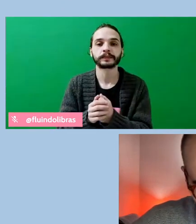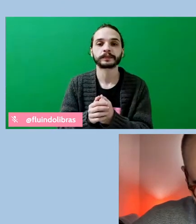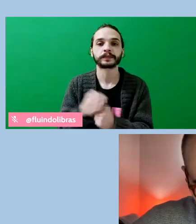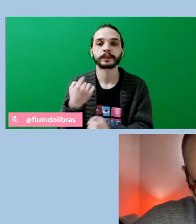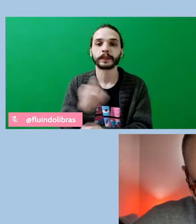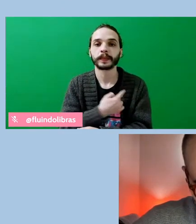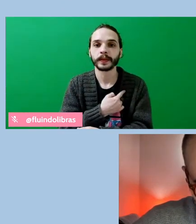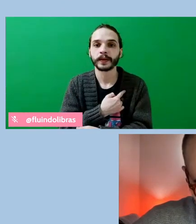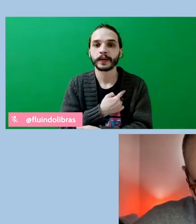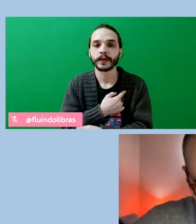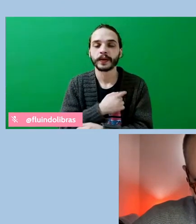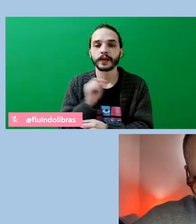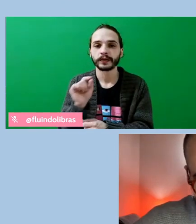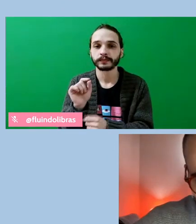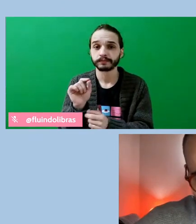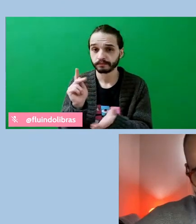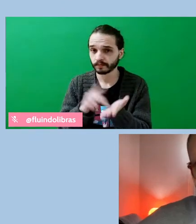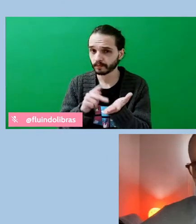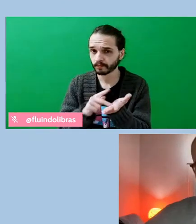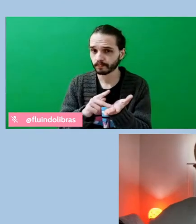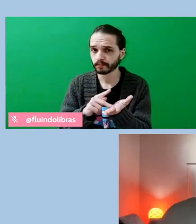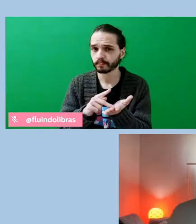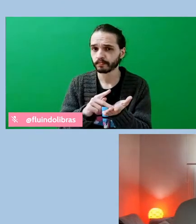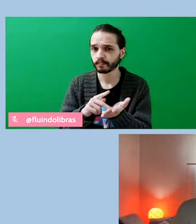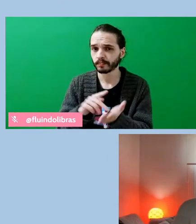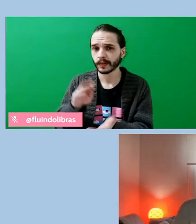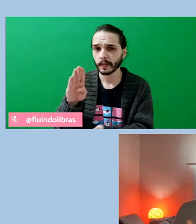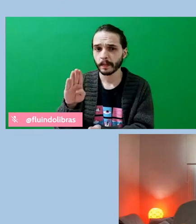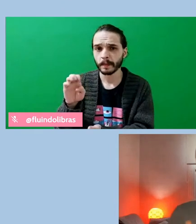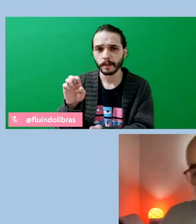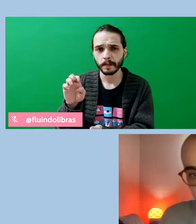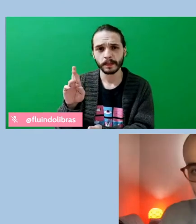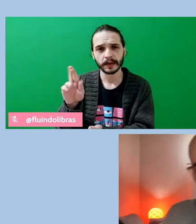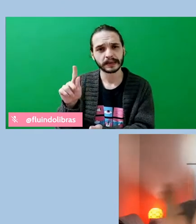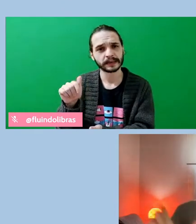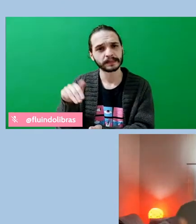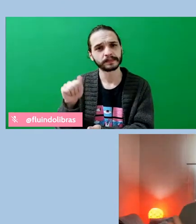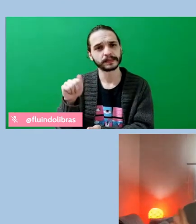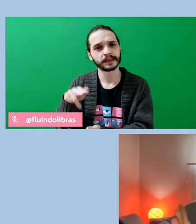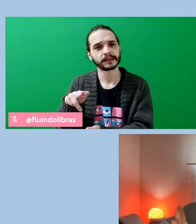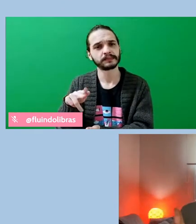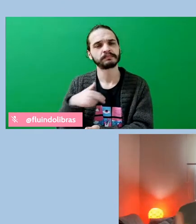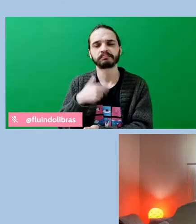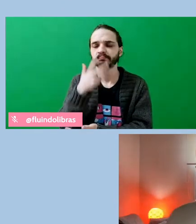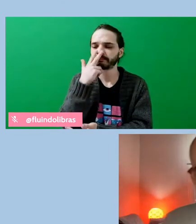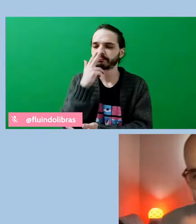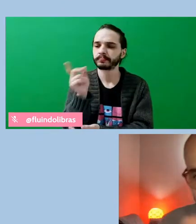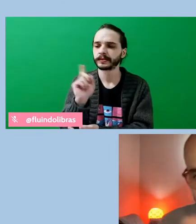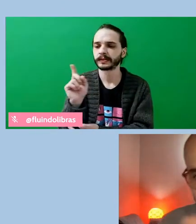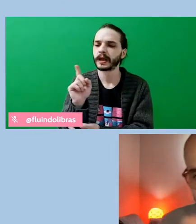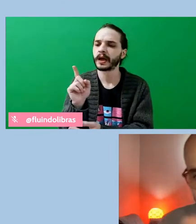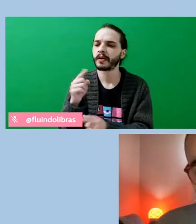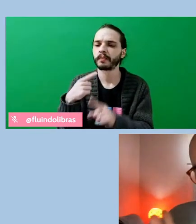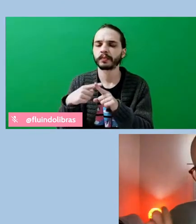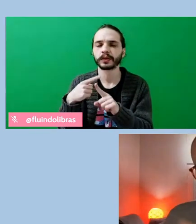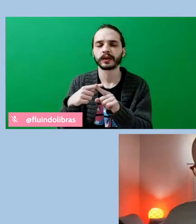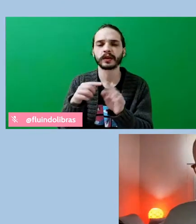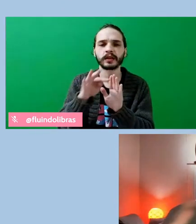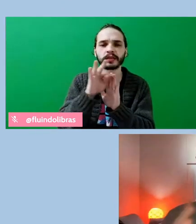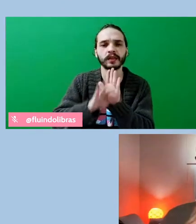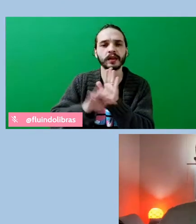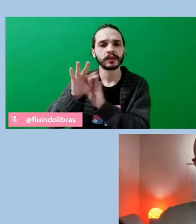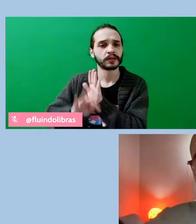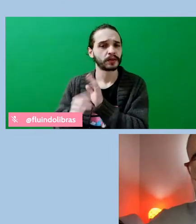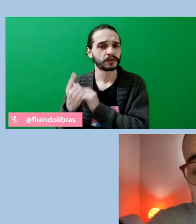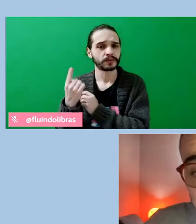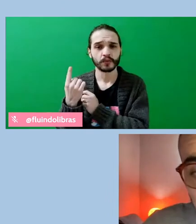A gente, na verdade, eu não diria que tem Bergman no texto, acho que não, até porque o texto não são nem duas vozes, né? O texto é uma voz só,